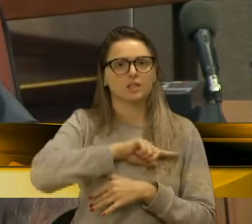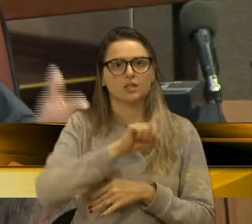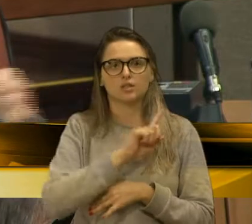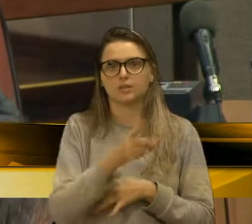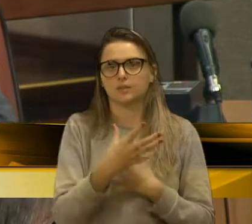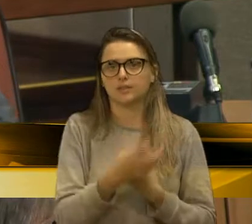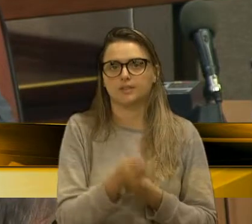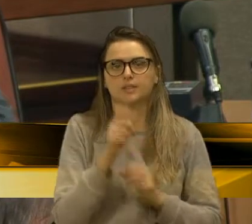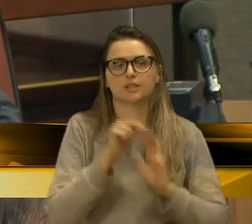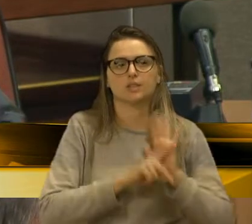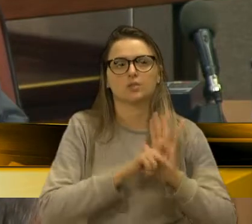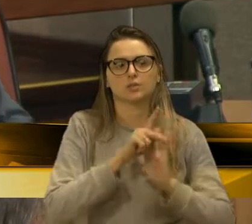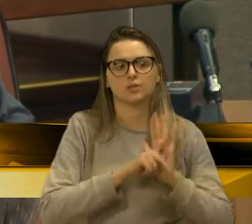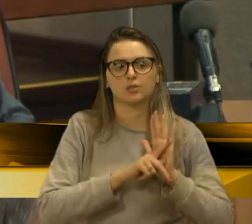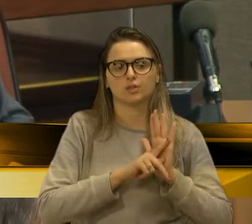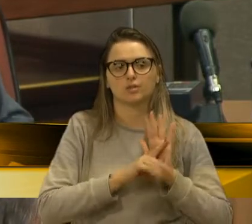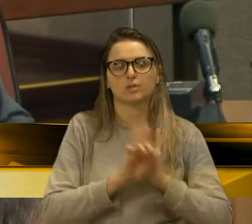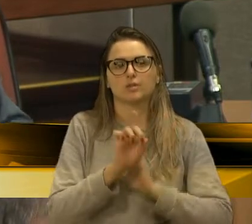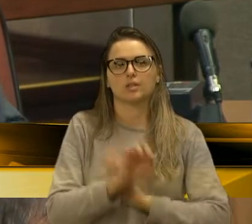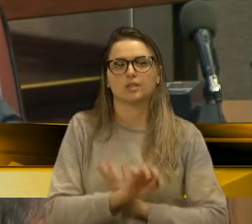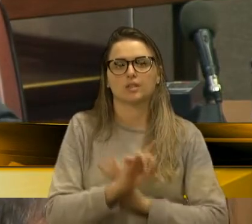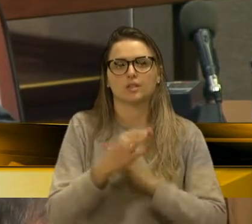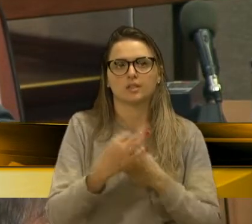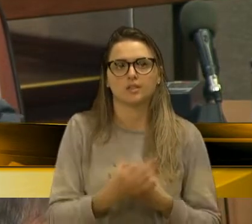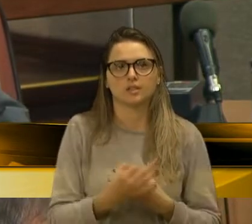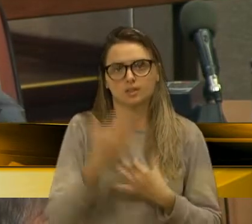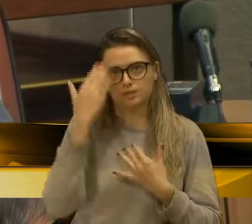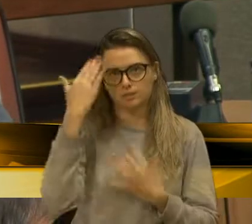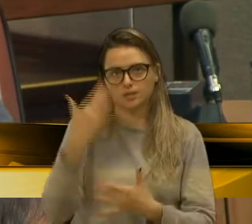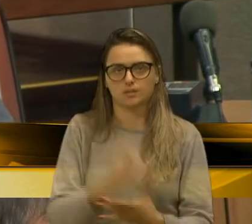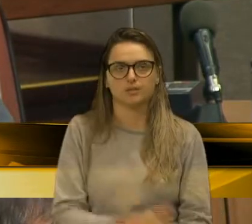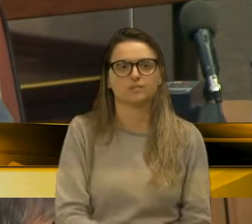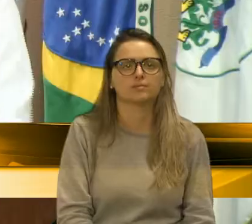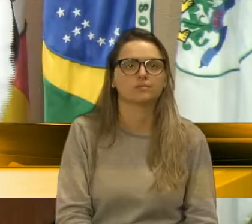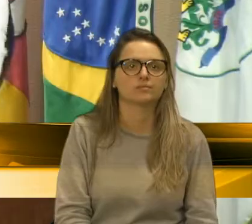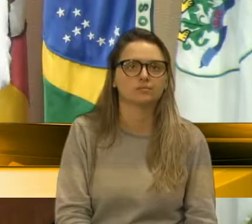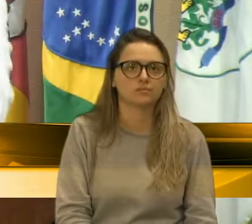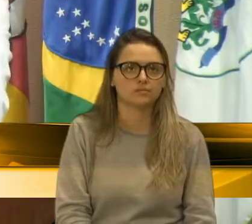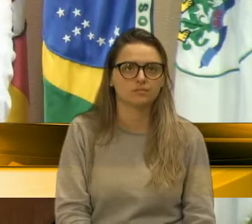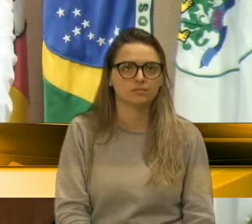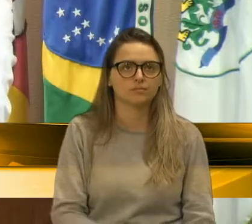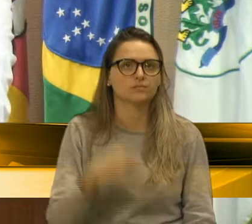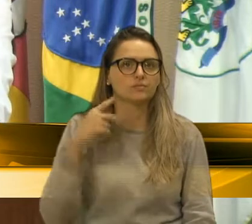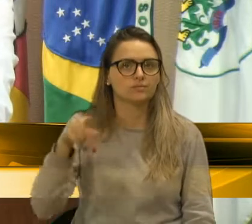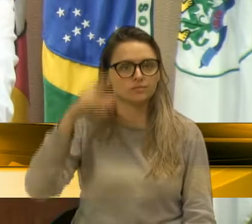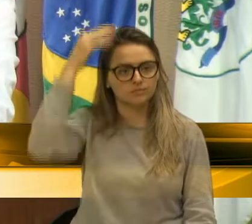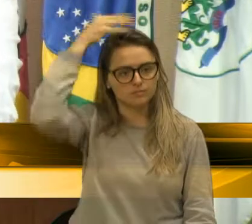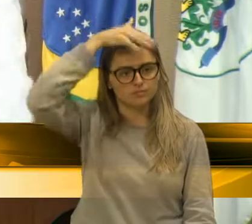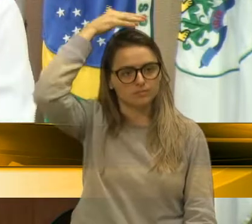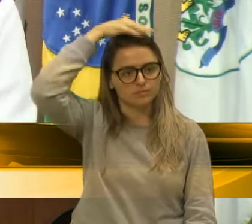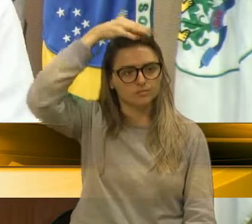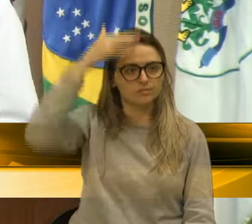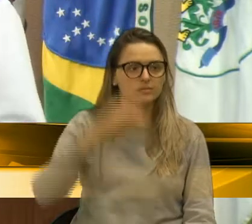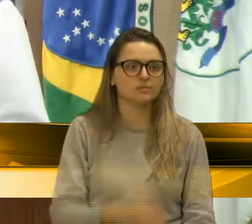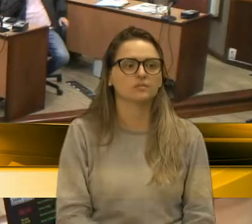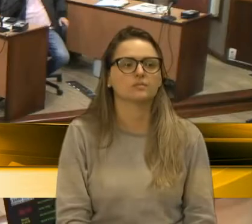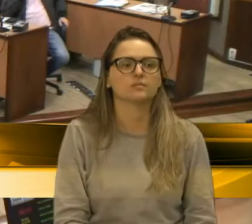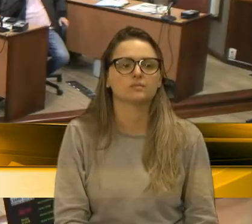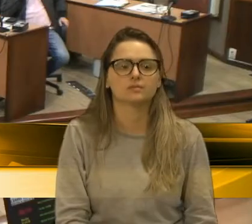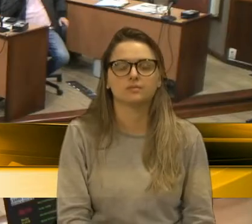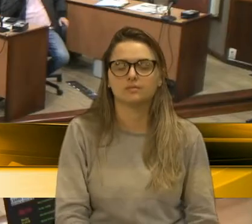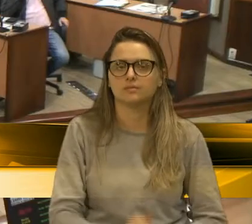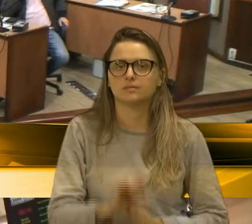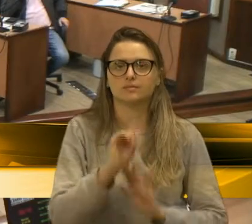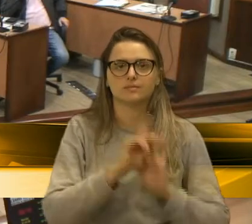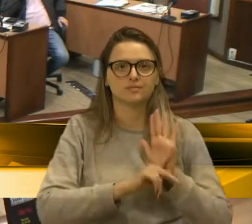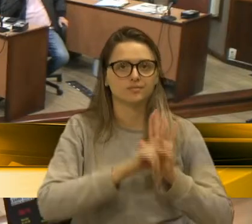projeto, com certeza vai ajudar e muito. Obrigado. Vereador Rapidamente, eu acho que esse